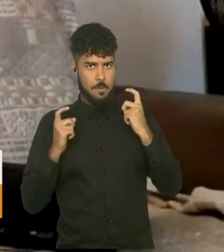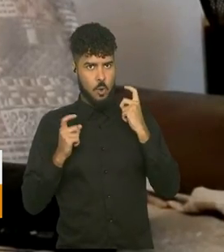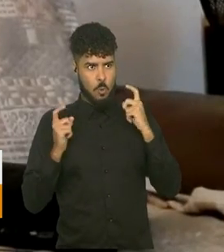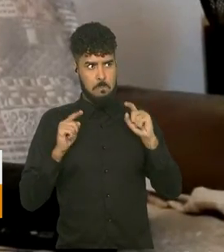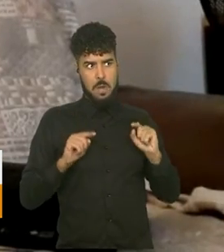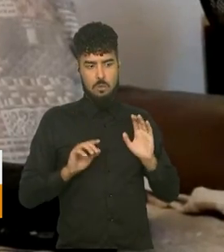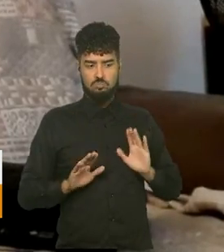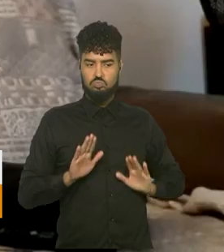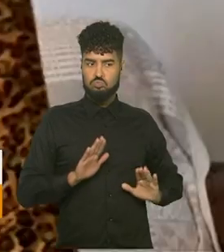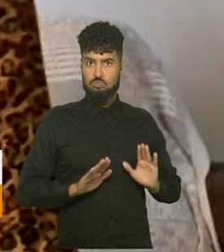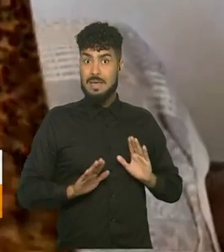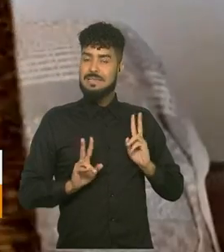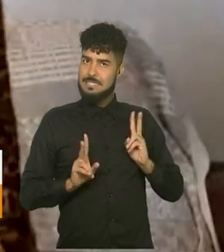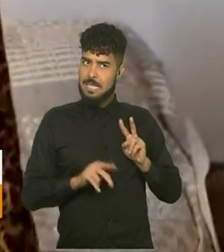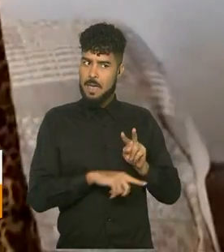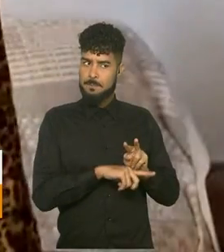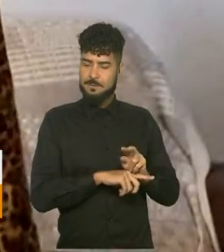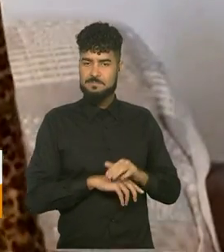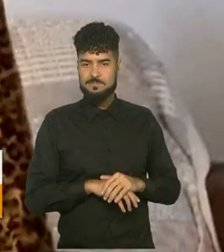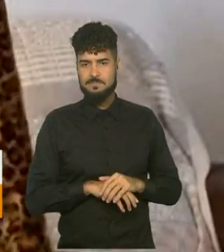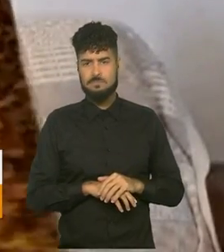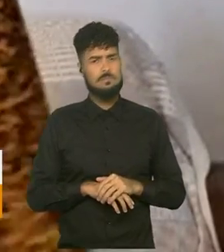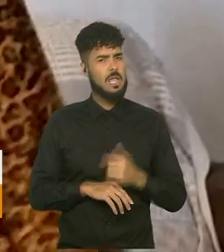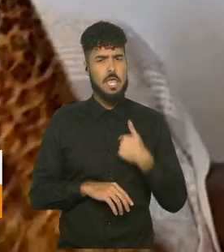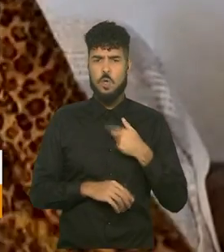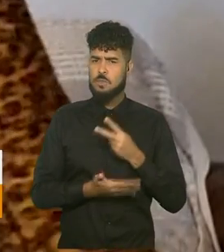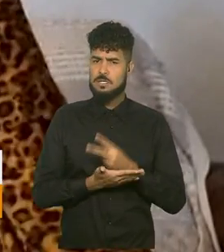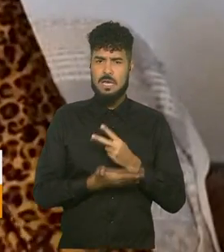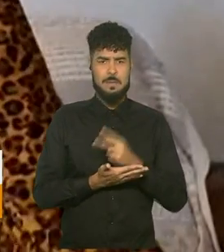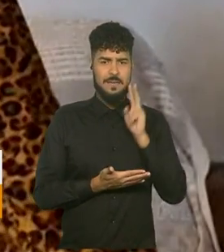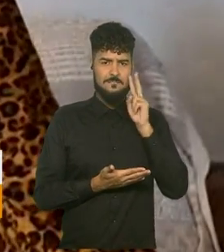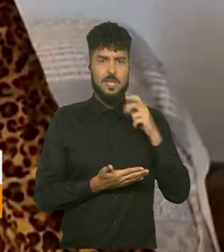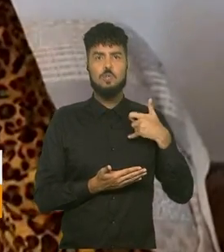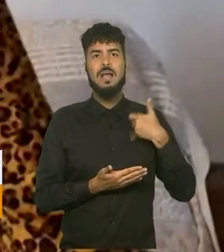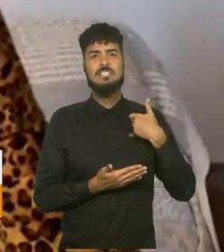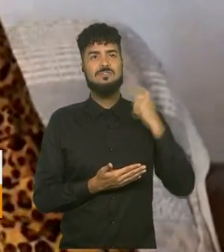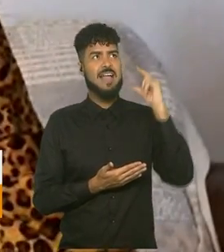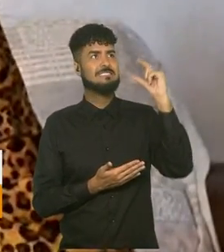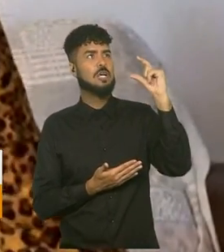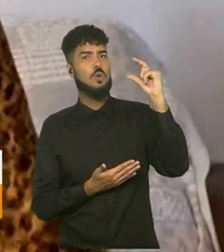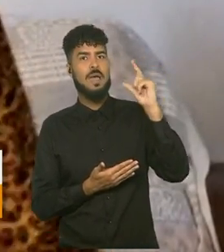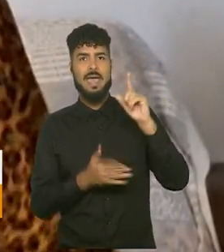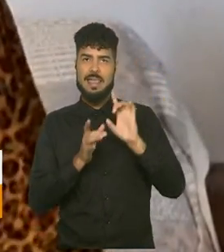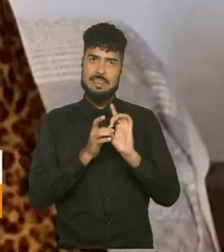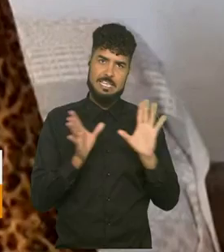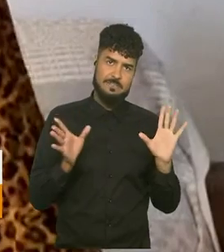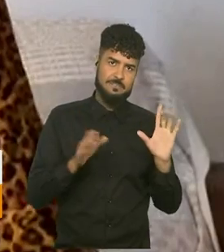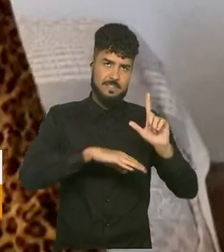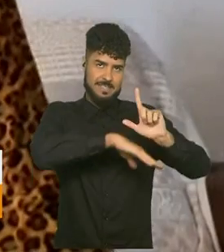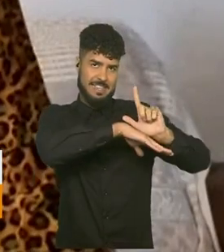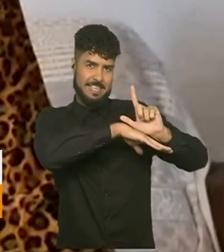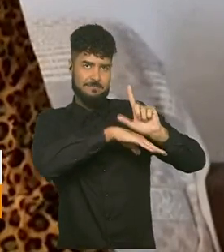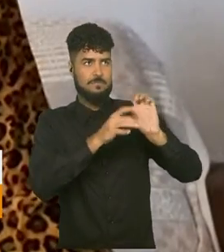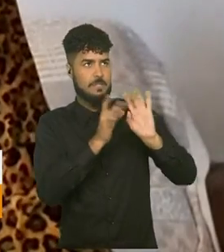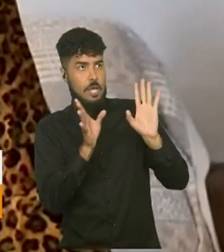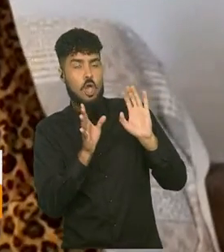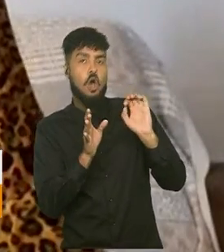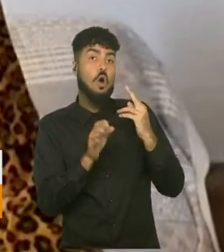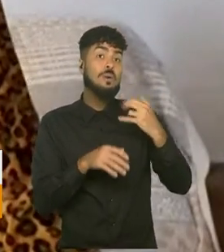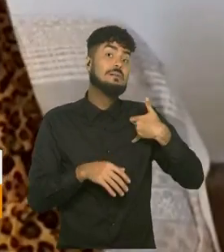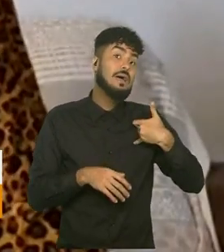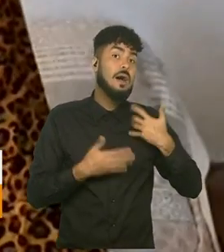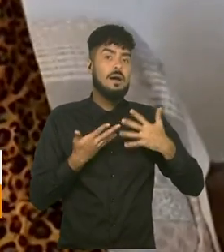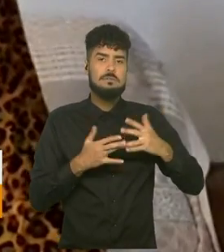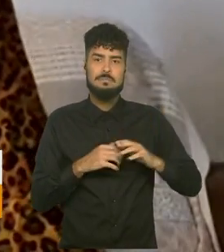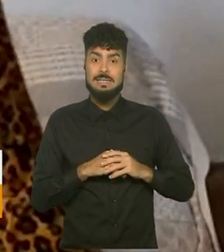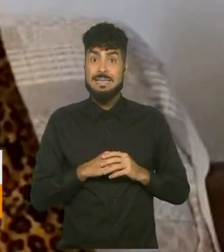está sempre de olho. A gente sempre olha a classificação, se é livre ou dependendo da idade. E se